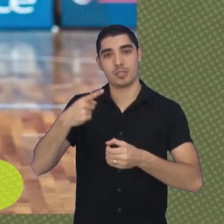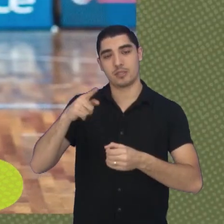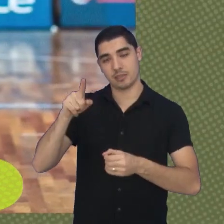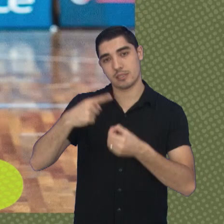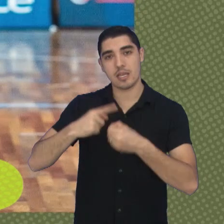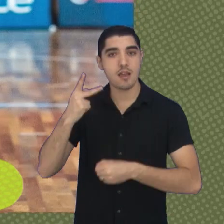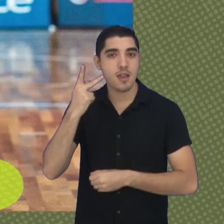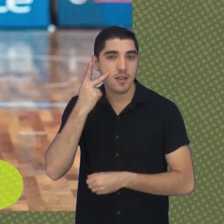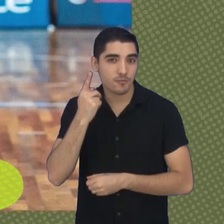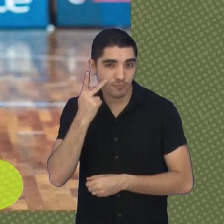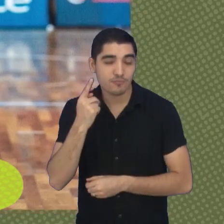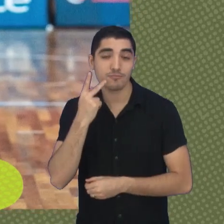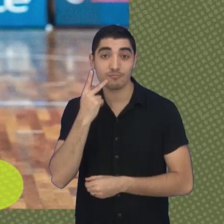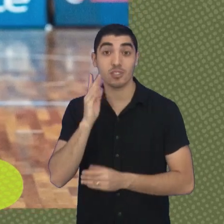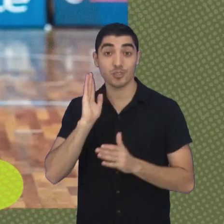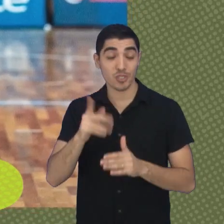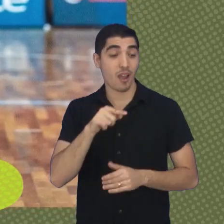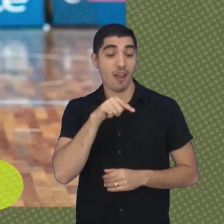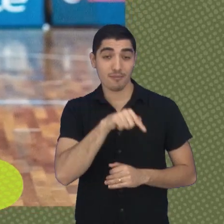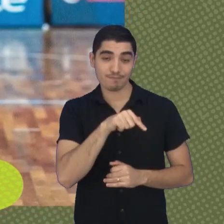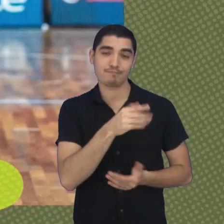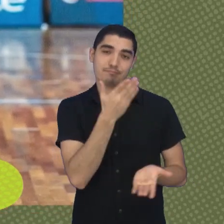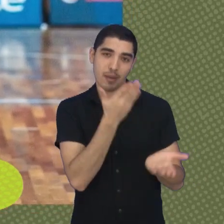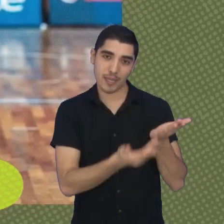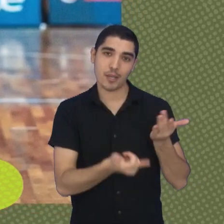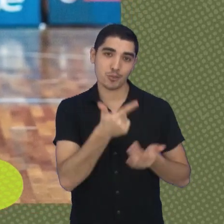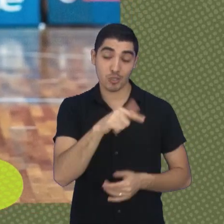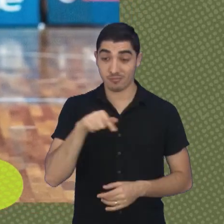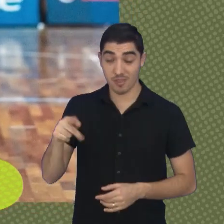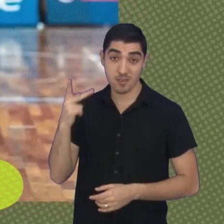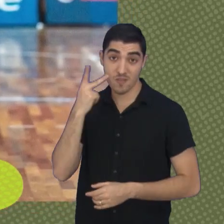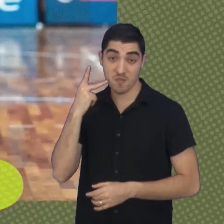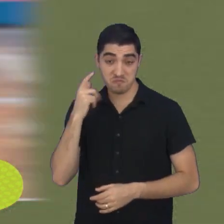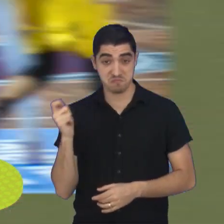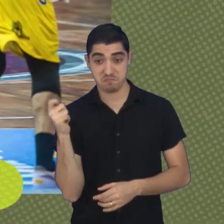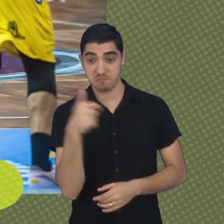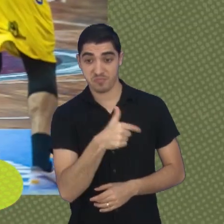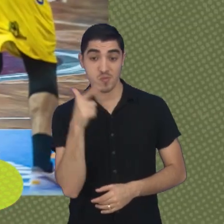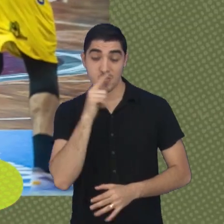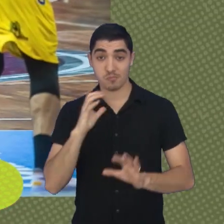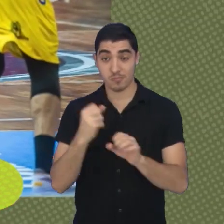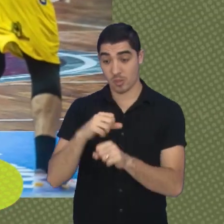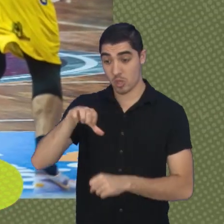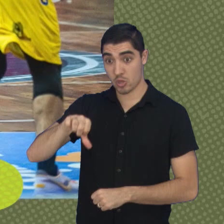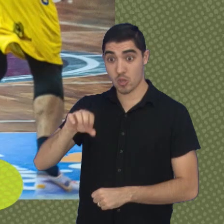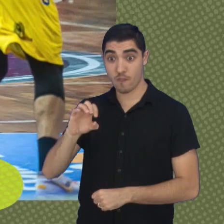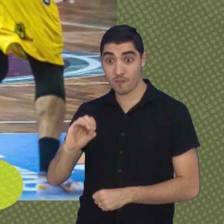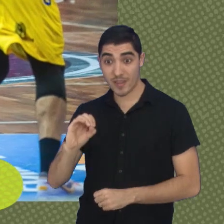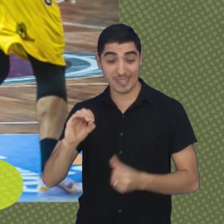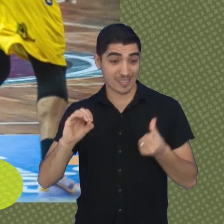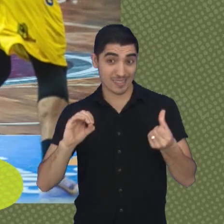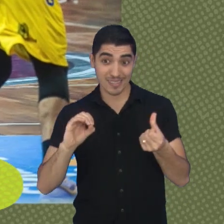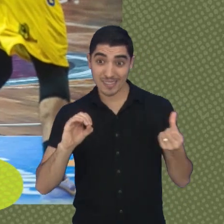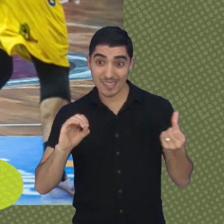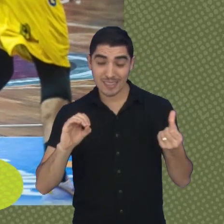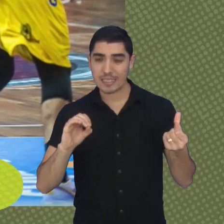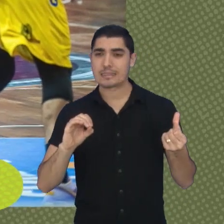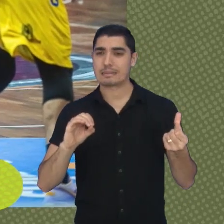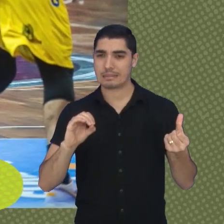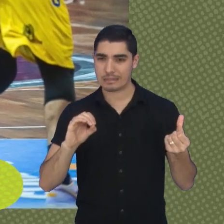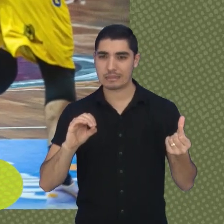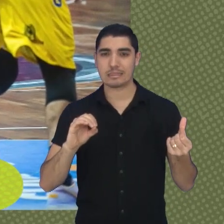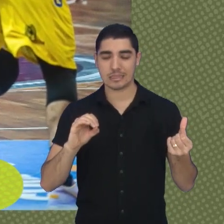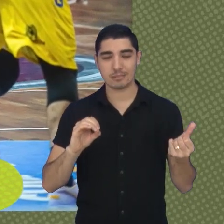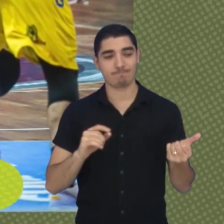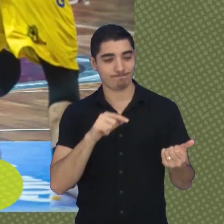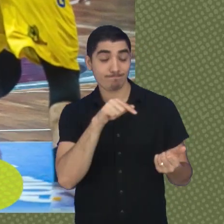estado do Ceará, e foram derrotados mais uma vez pelo Fortaleza, desta vez pelo placar de 90-66, hein? E se